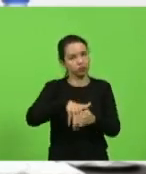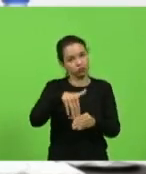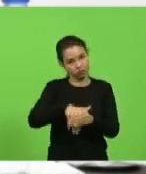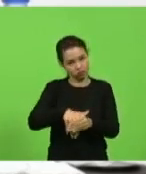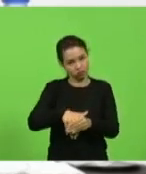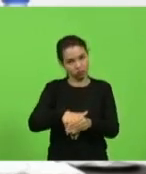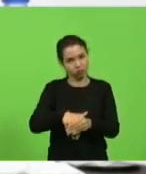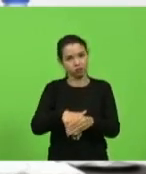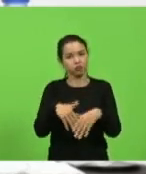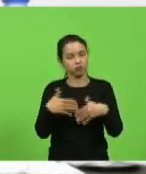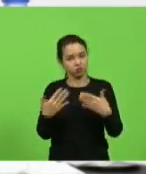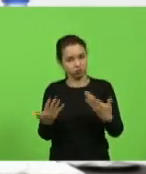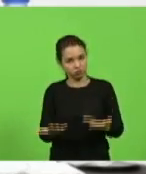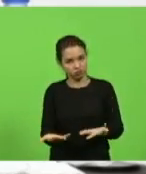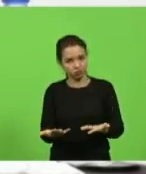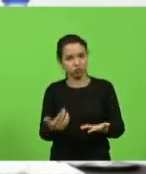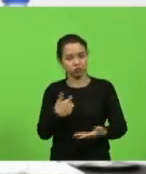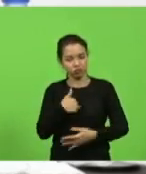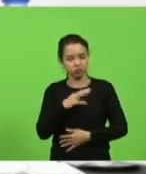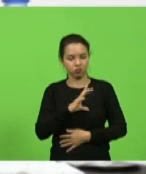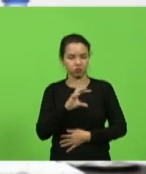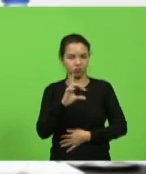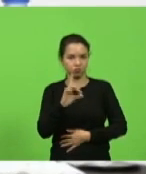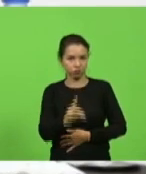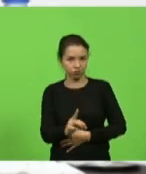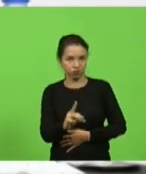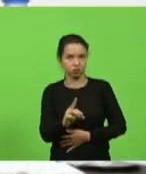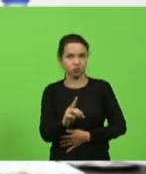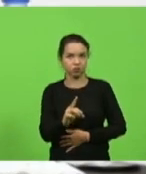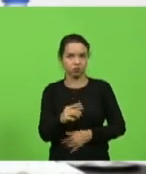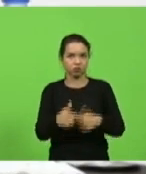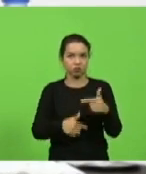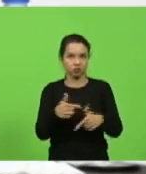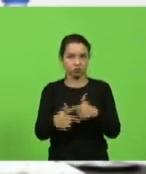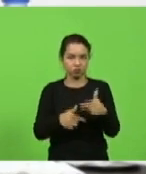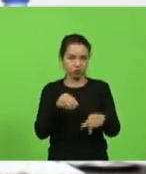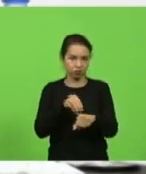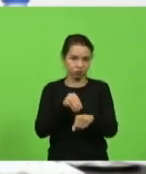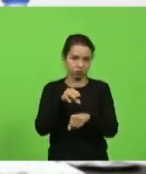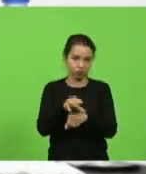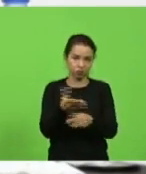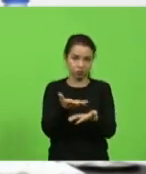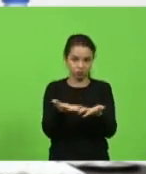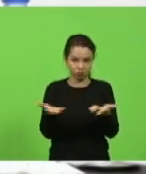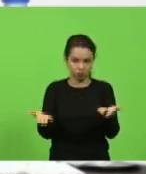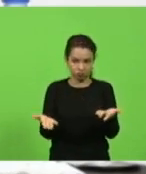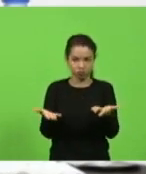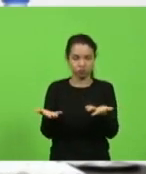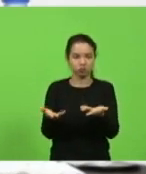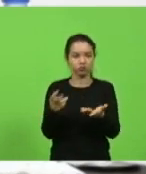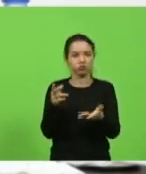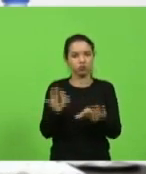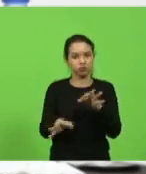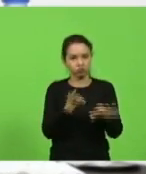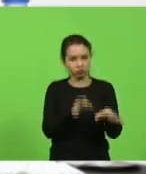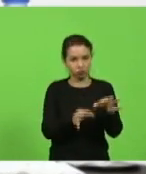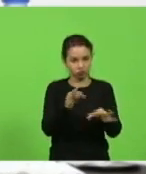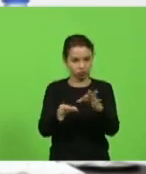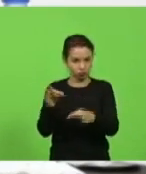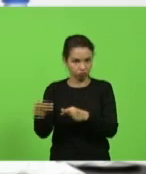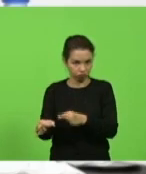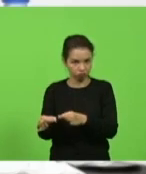na função de coordenação dos trabalhos, eu exorto os eminentes pares e julgadores desse tribunal